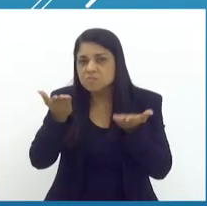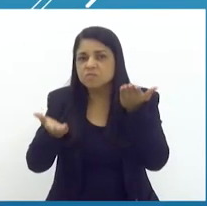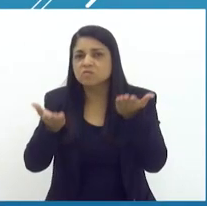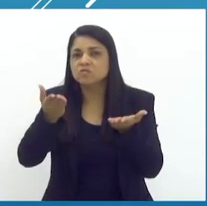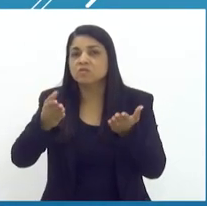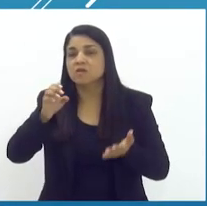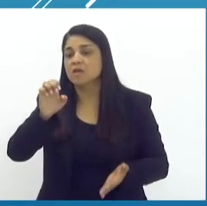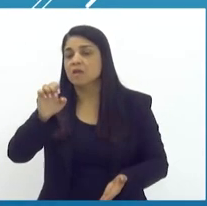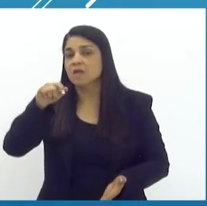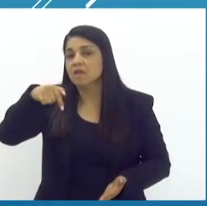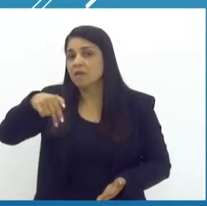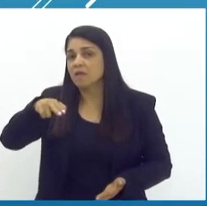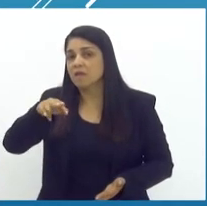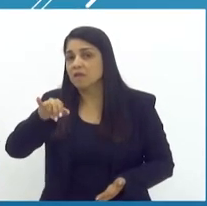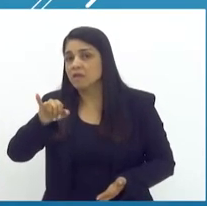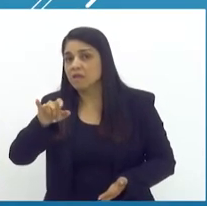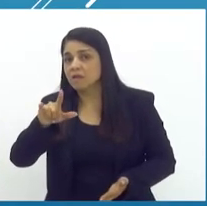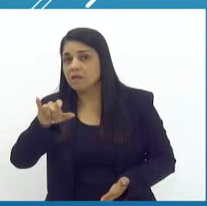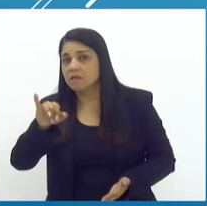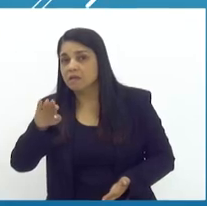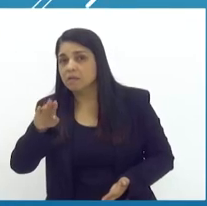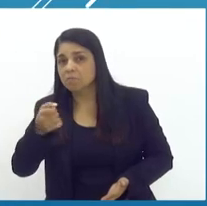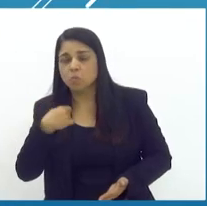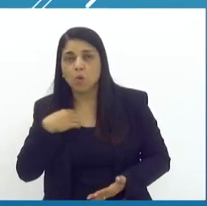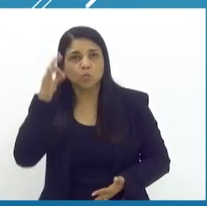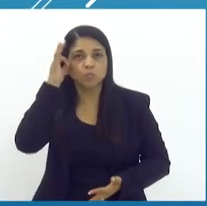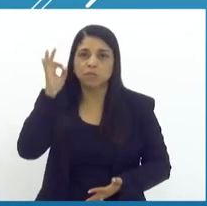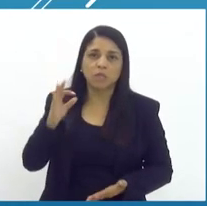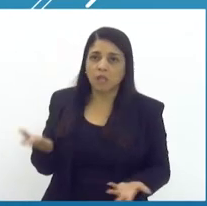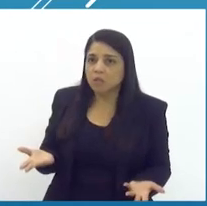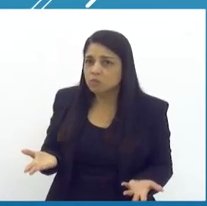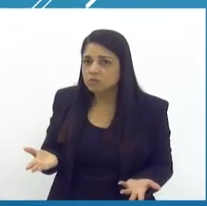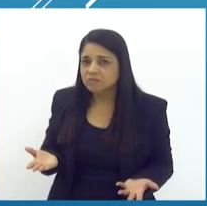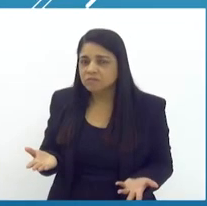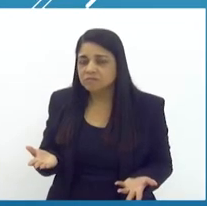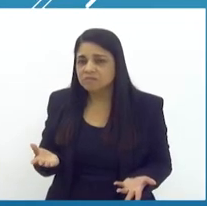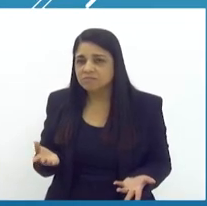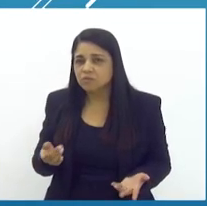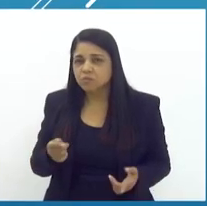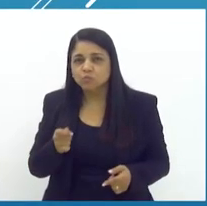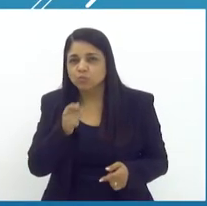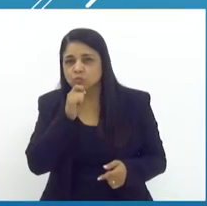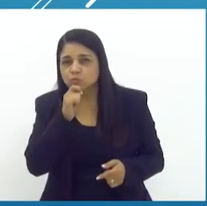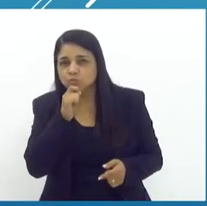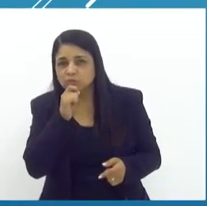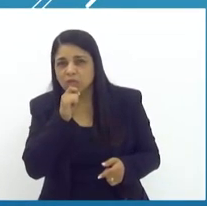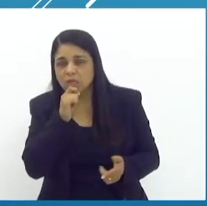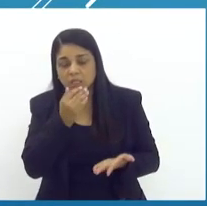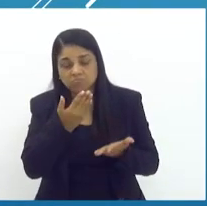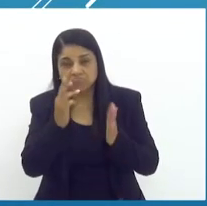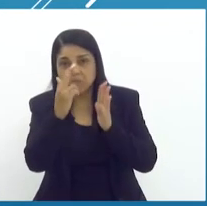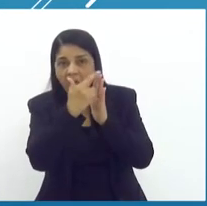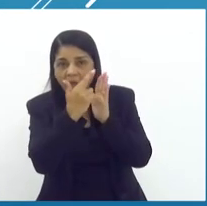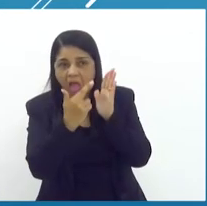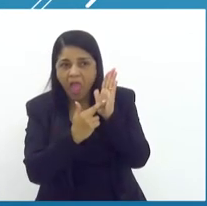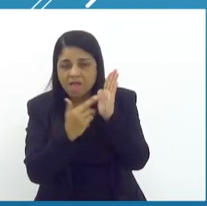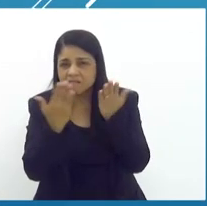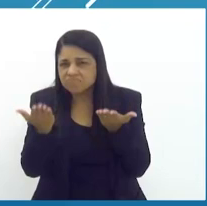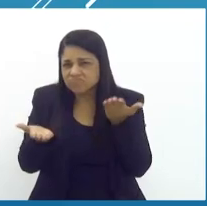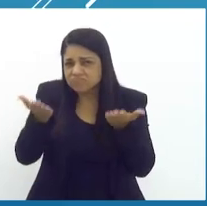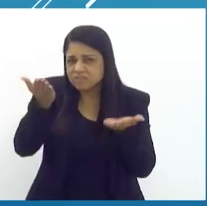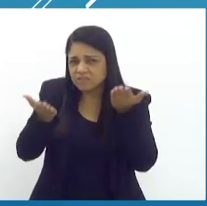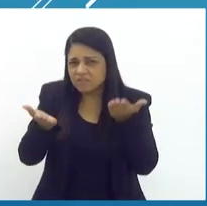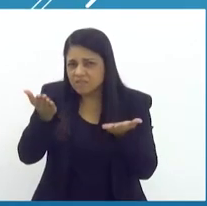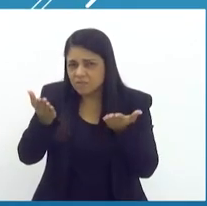me ajudem eu não consigo entender não há princípio de Equilíbrio entre contribuintes